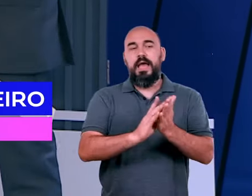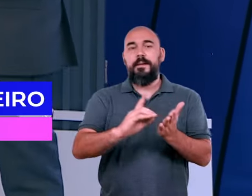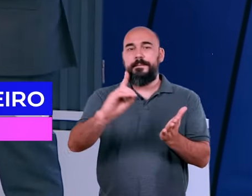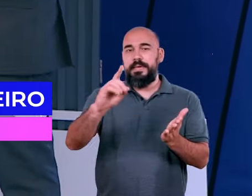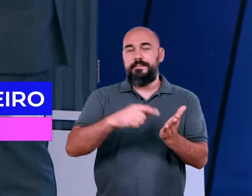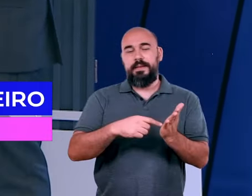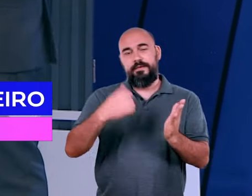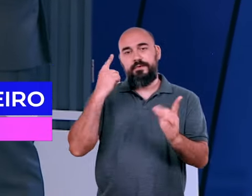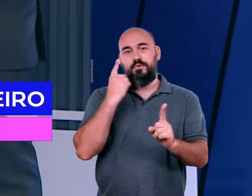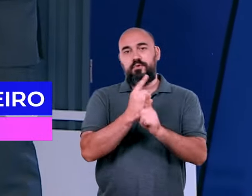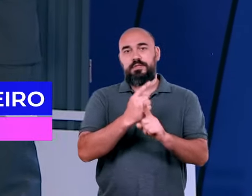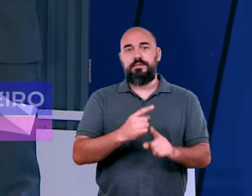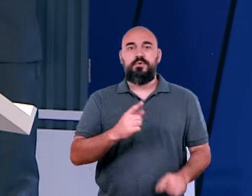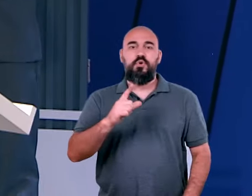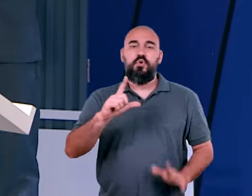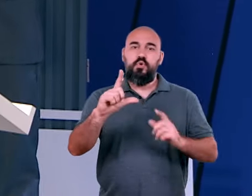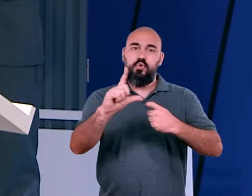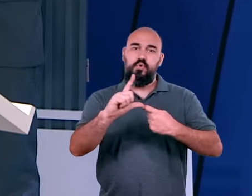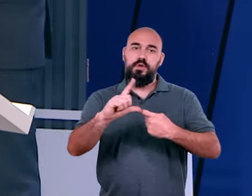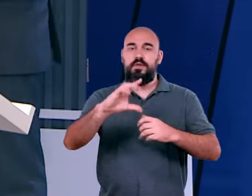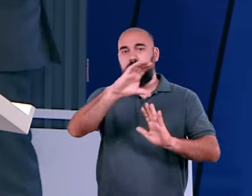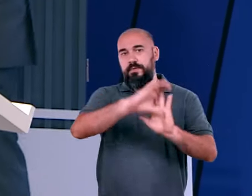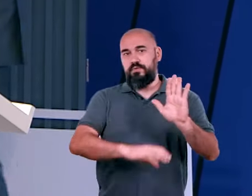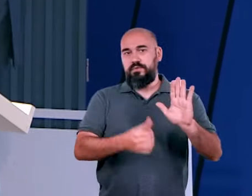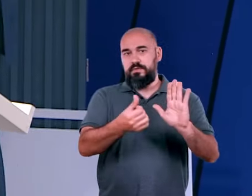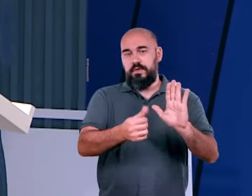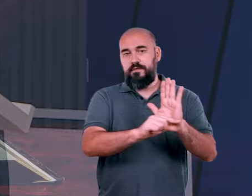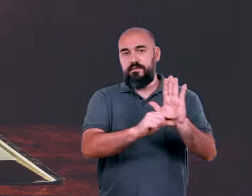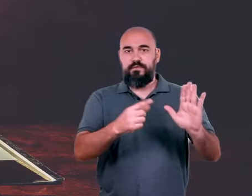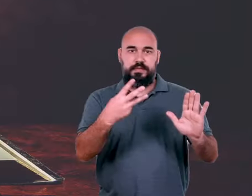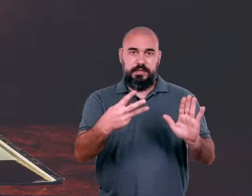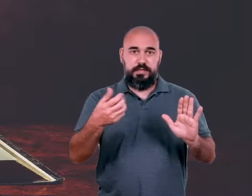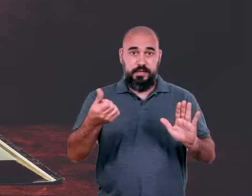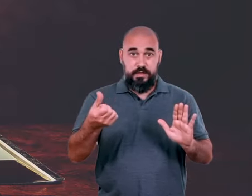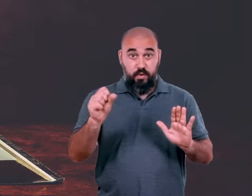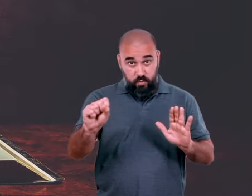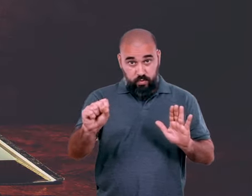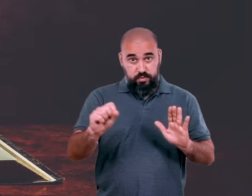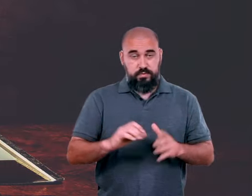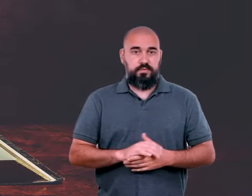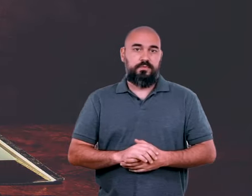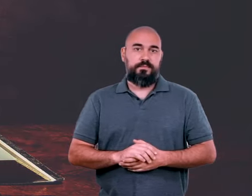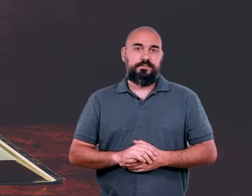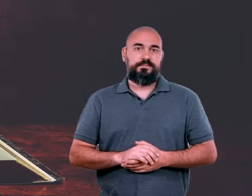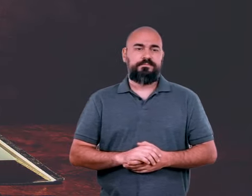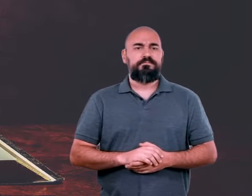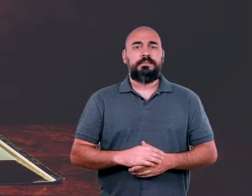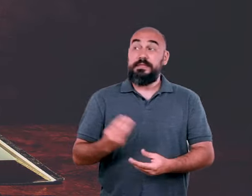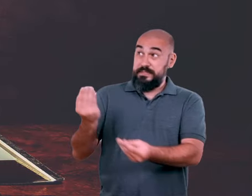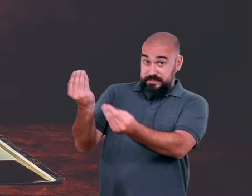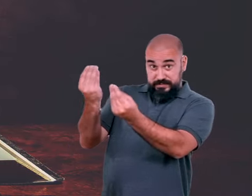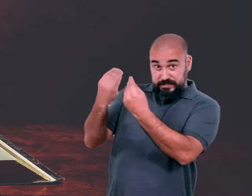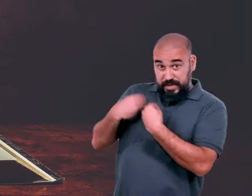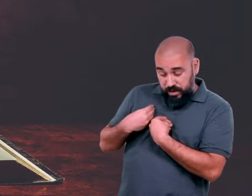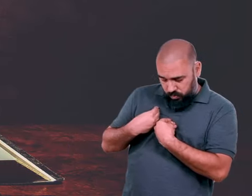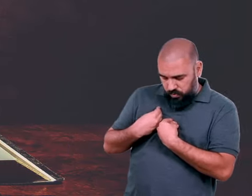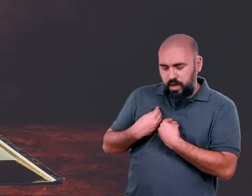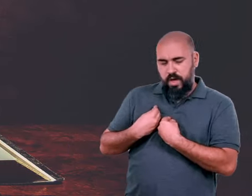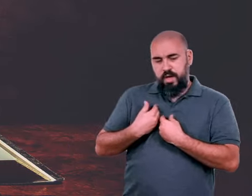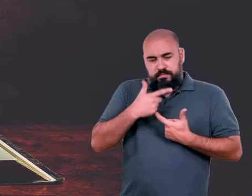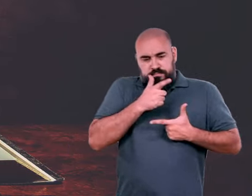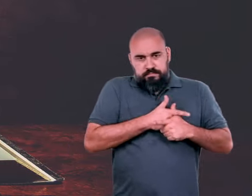o seguinte, em Lucas 6:38. Deem e lhes será dado. Boa